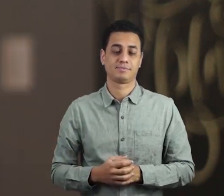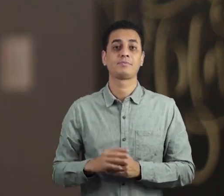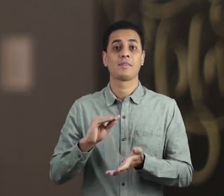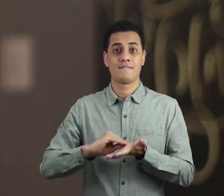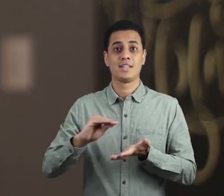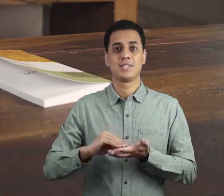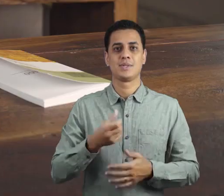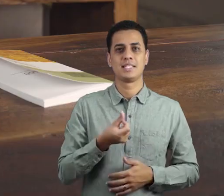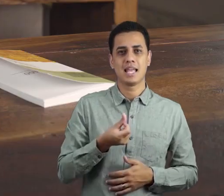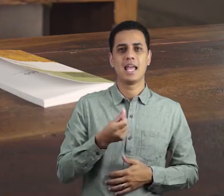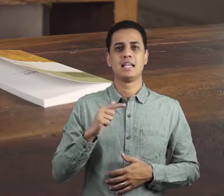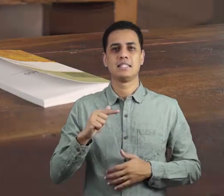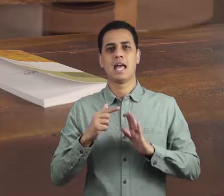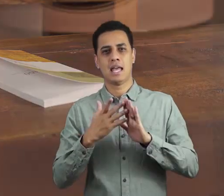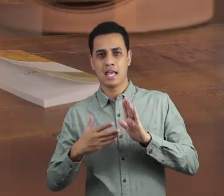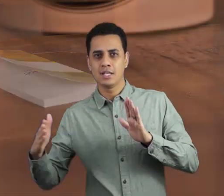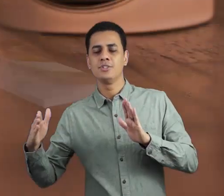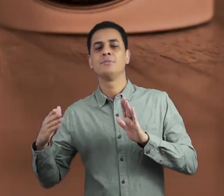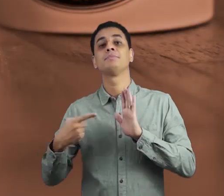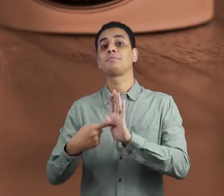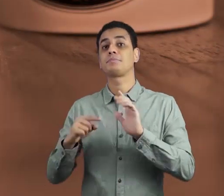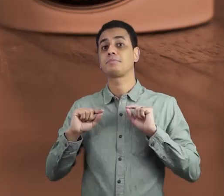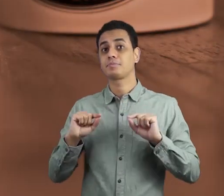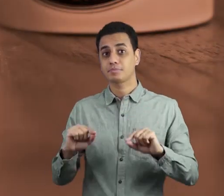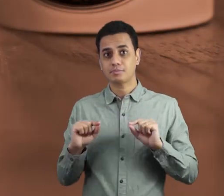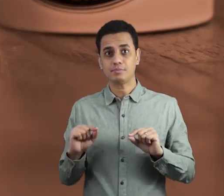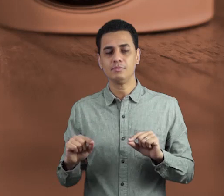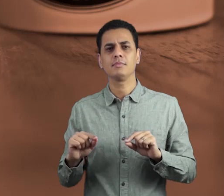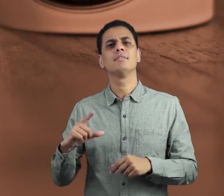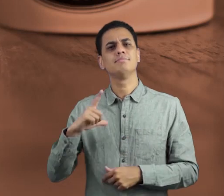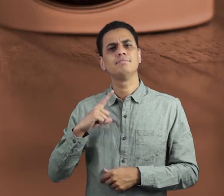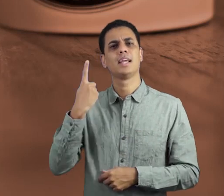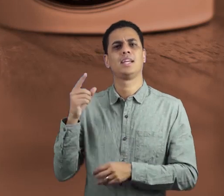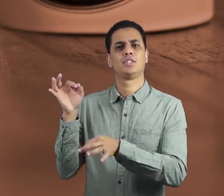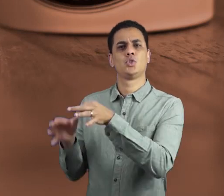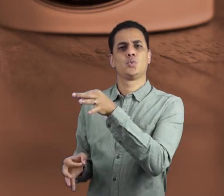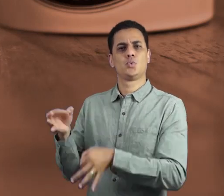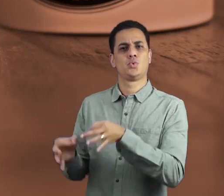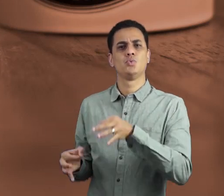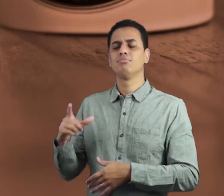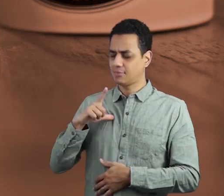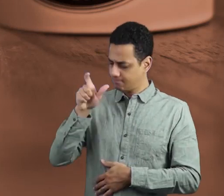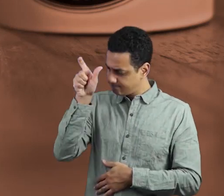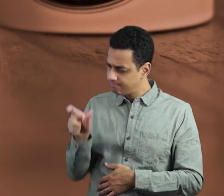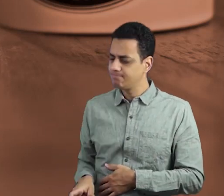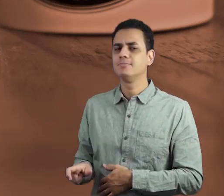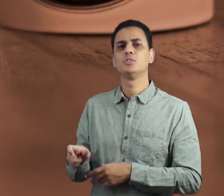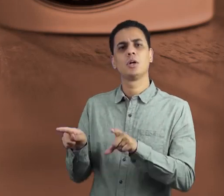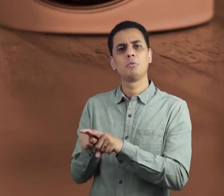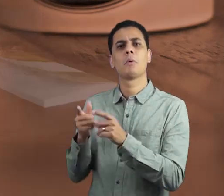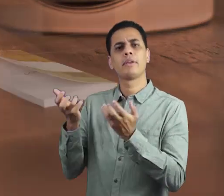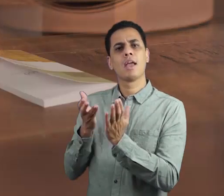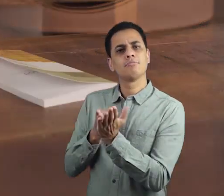os cristãos, para os discípulos de Jesus. Ele diz assim: portanto, irmãos, sejam pacientes até a vinda do